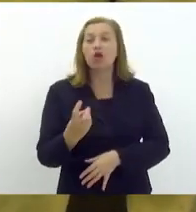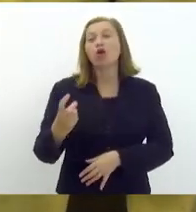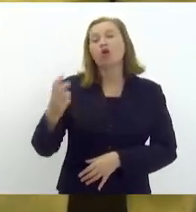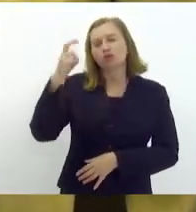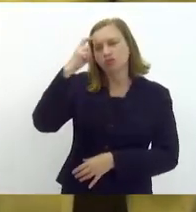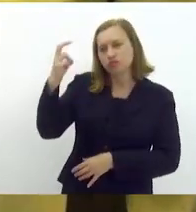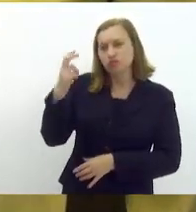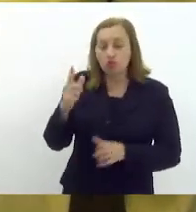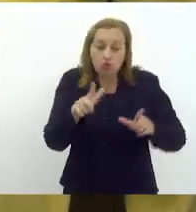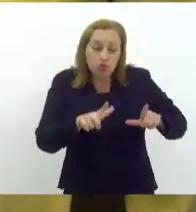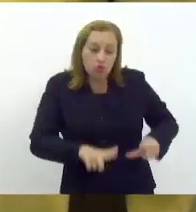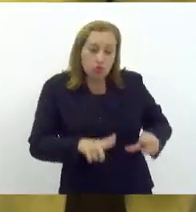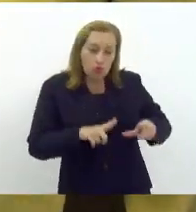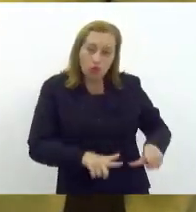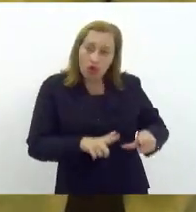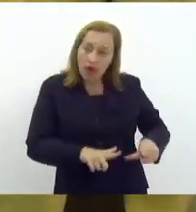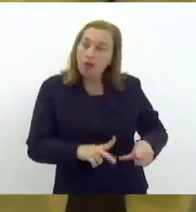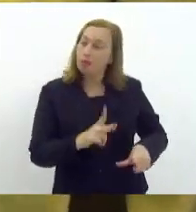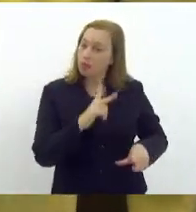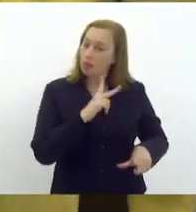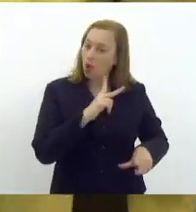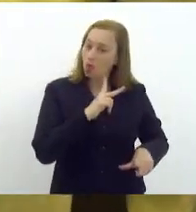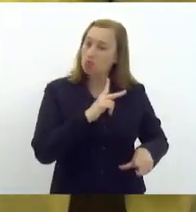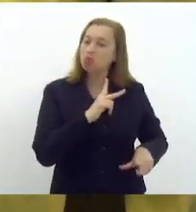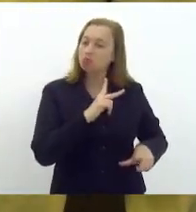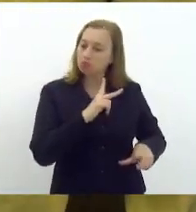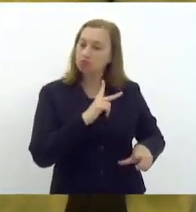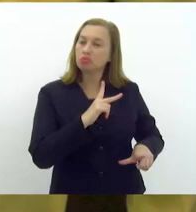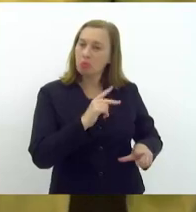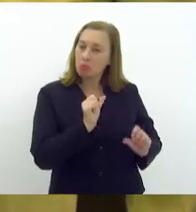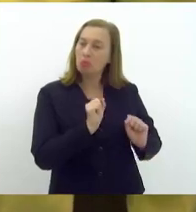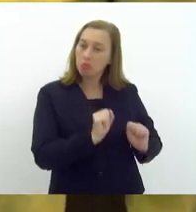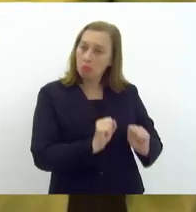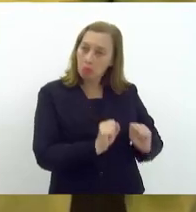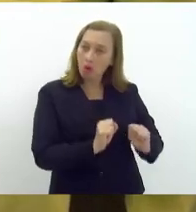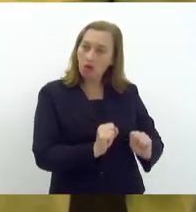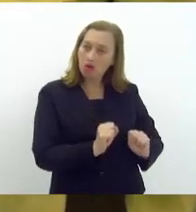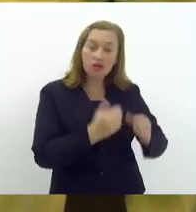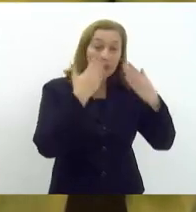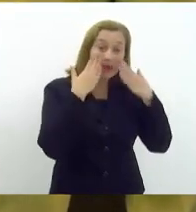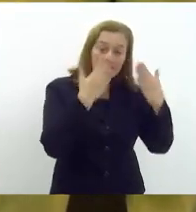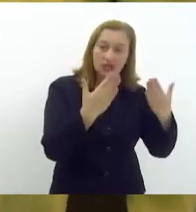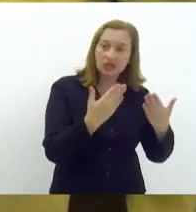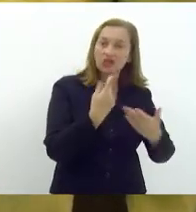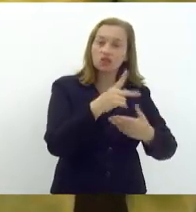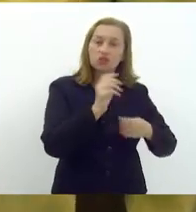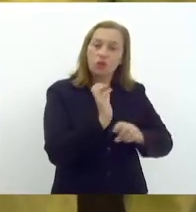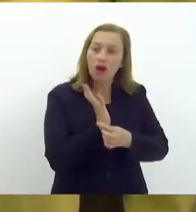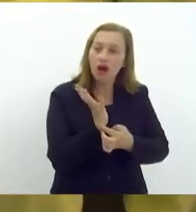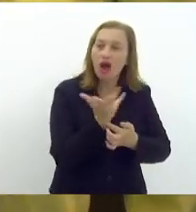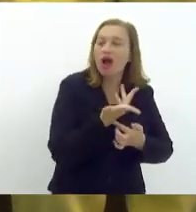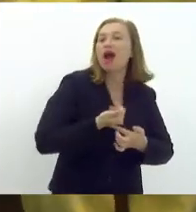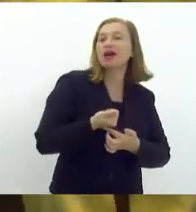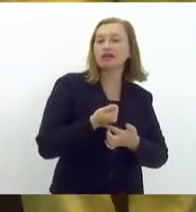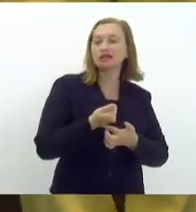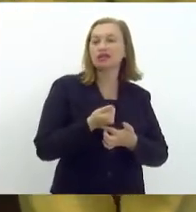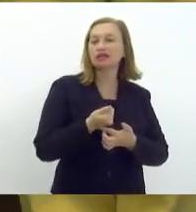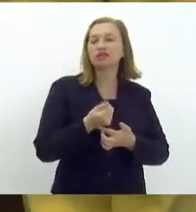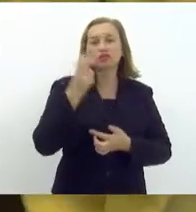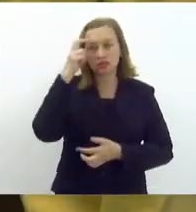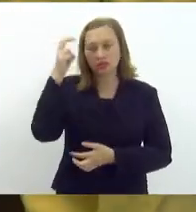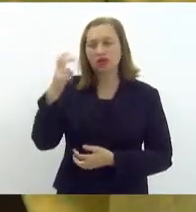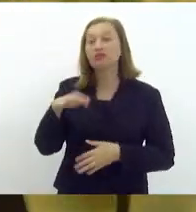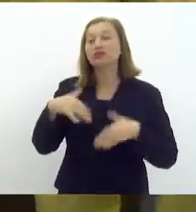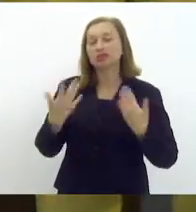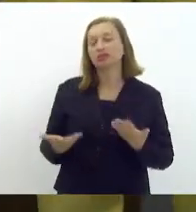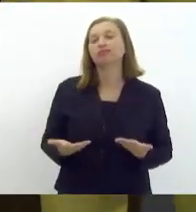do Estado do Rio de Janeiro também possam estar se apresentando apresentando sua arte sua manifestação cultural Então